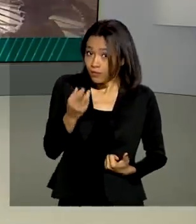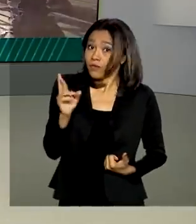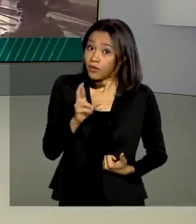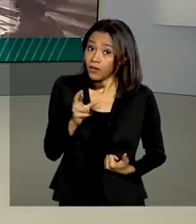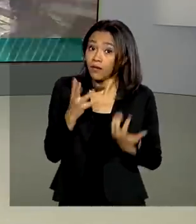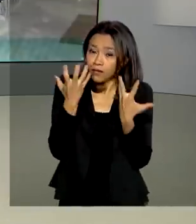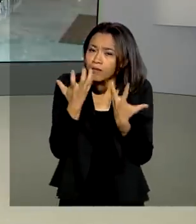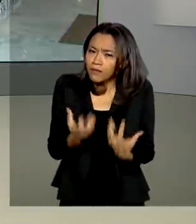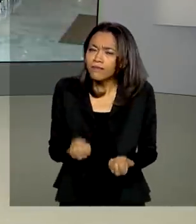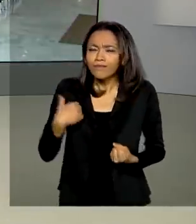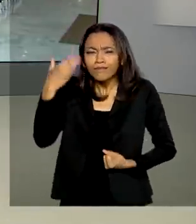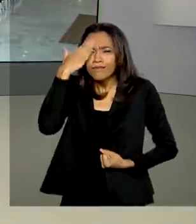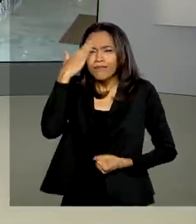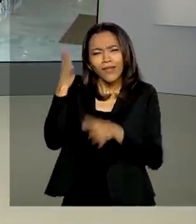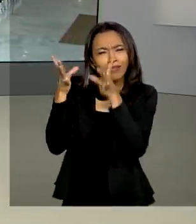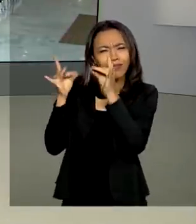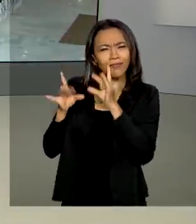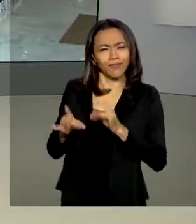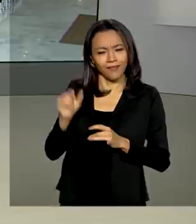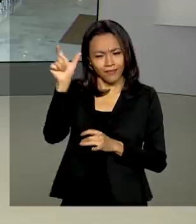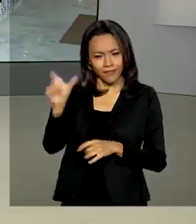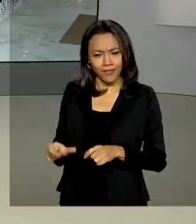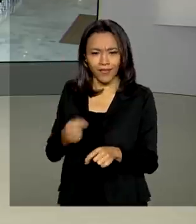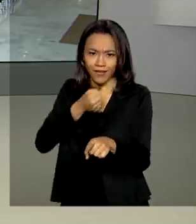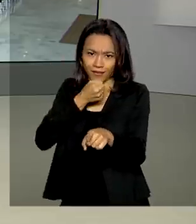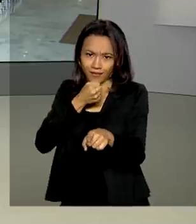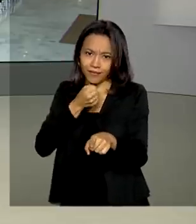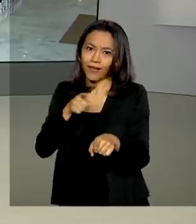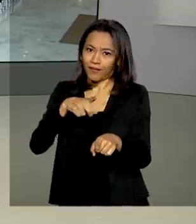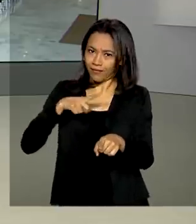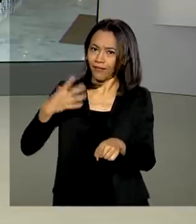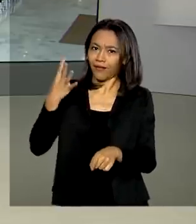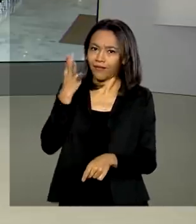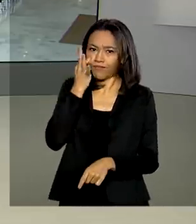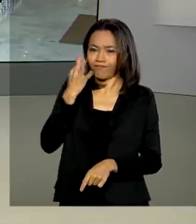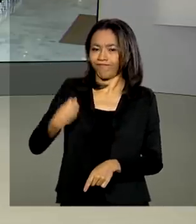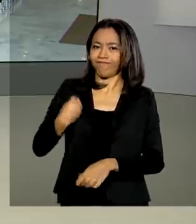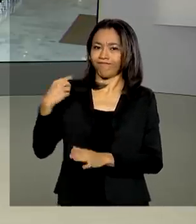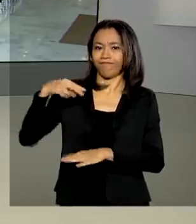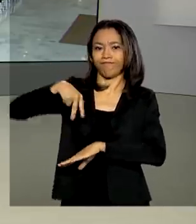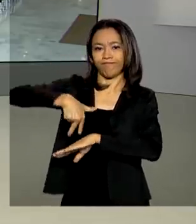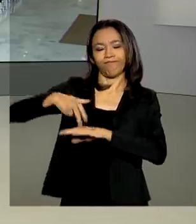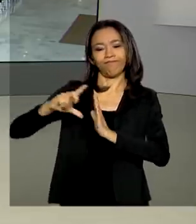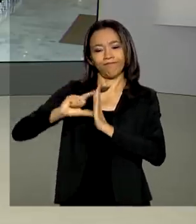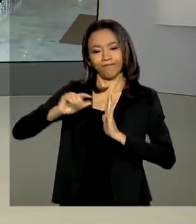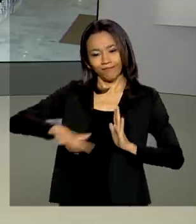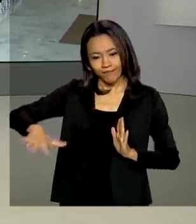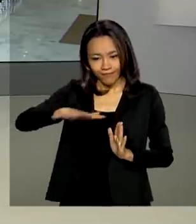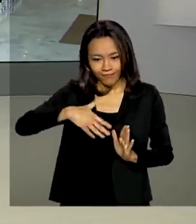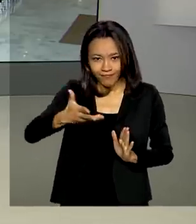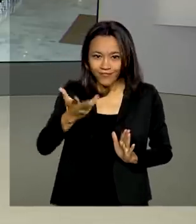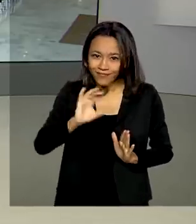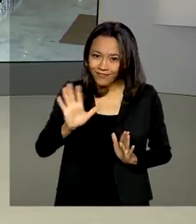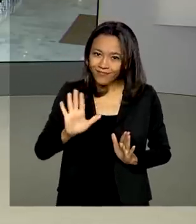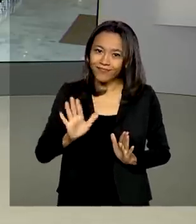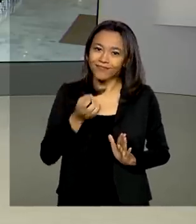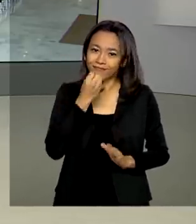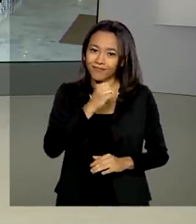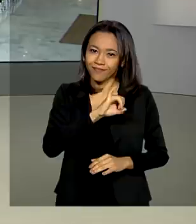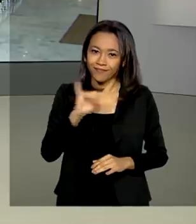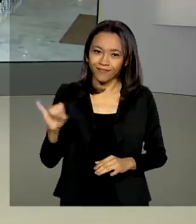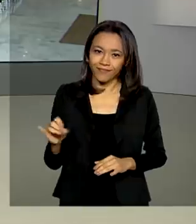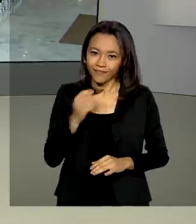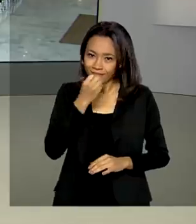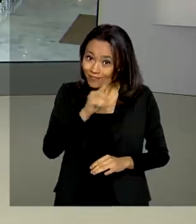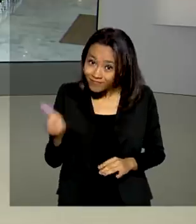Vamos saber os detalhes então com a repórter Luciana Colares de Holanda, ela está lá no Palácio do Planalto. Oi Luciana, bom dia. Bom dia pra